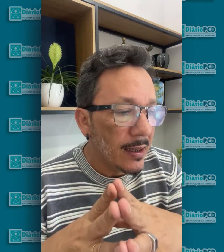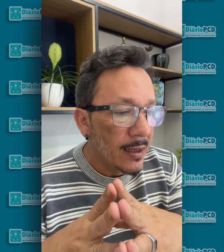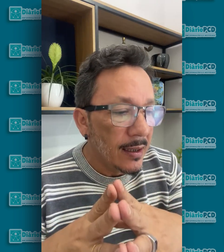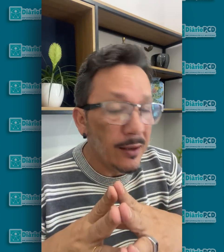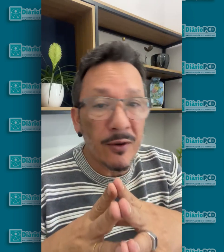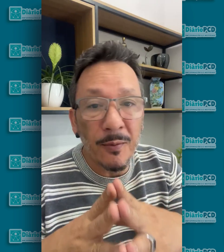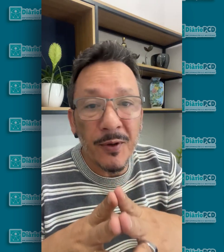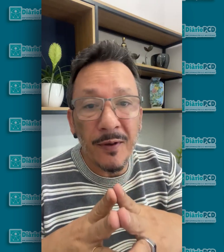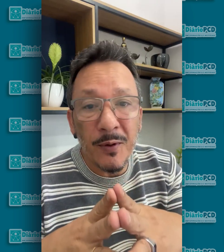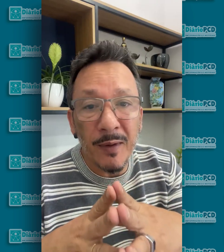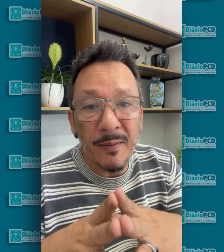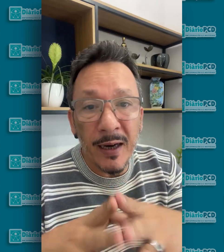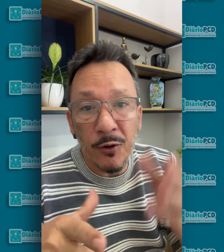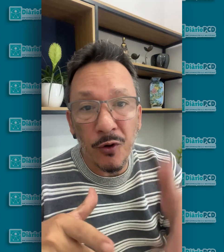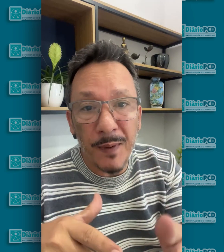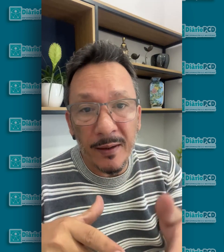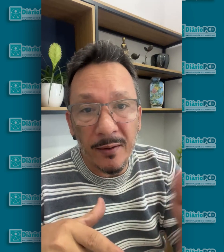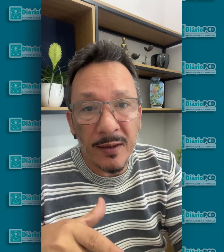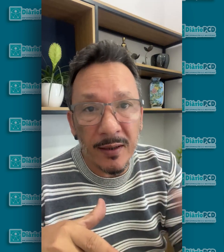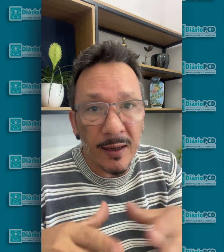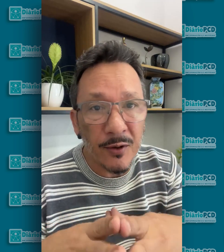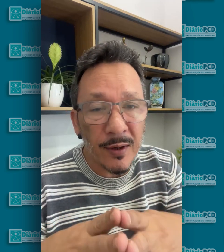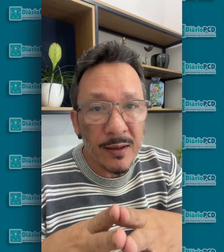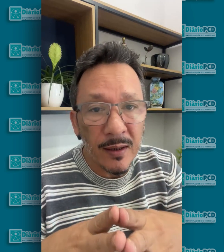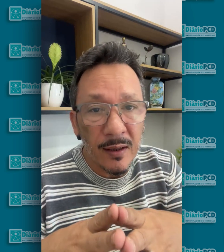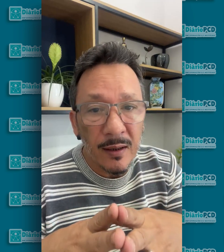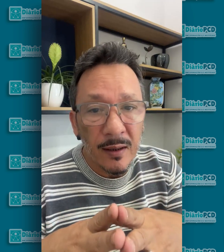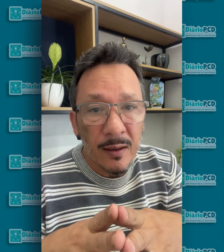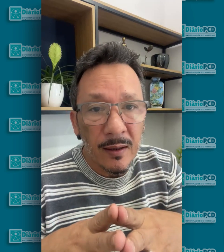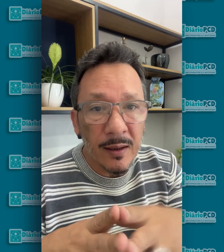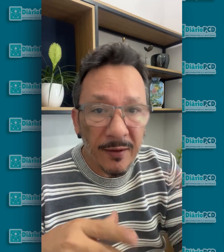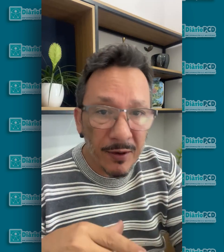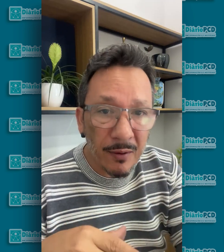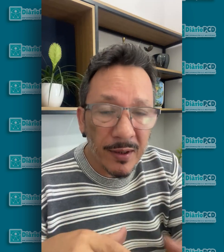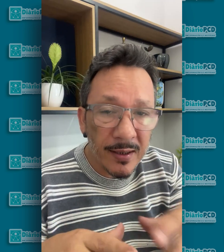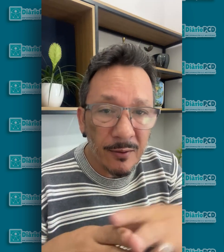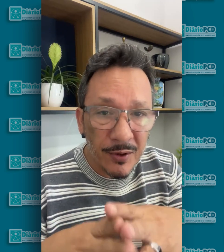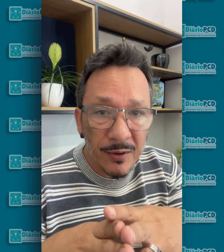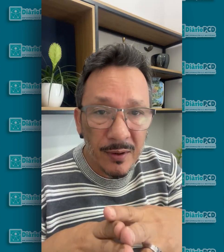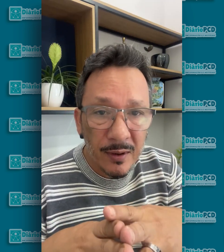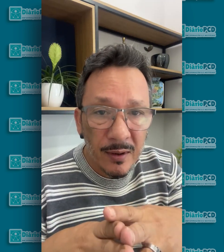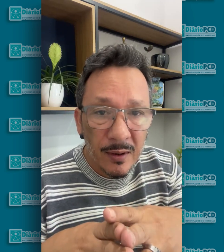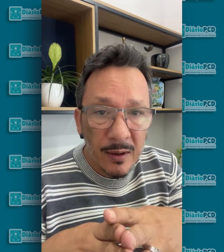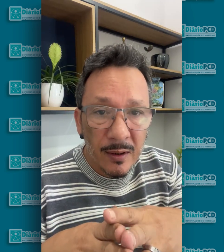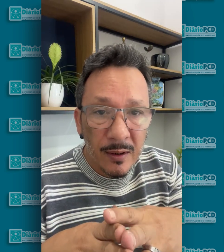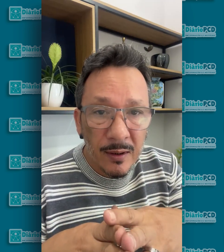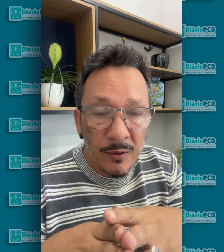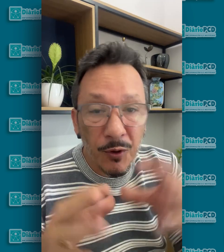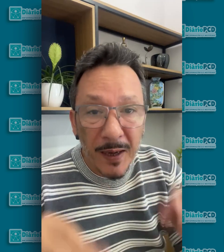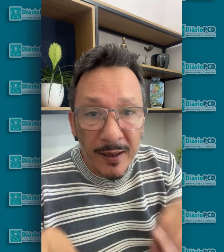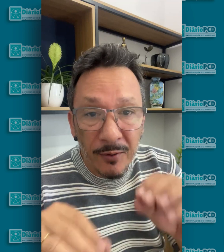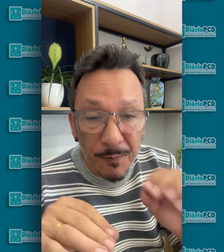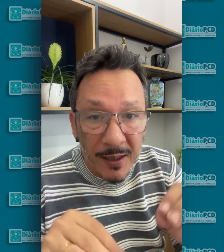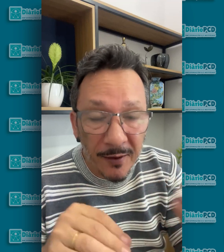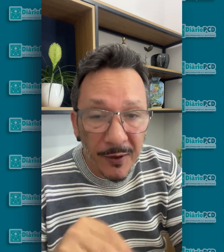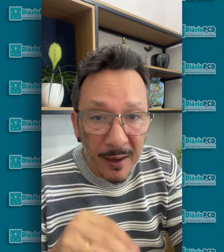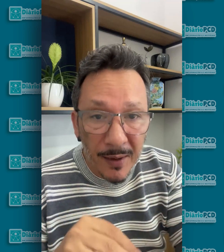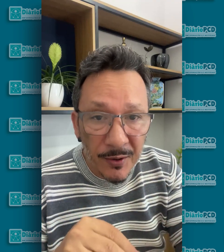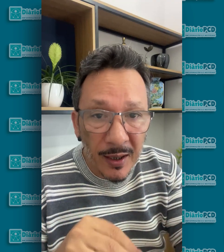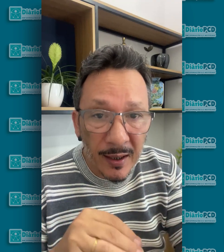autistas, e nós obtivemos uma liminar suspendendo essas eleições que deveriam acontecer hoje.